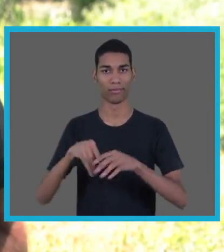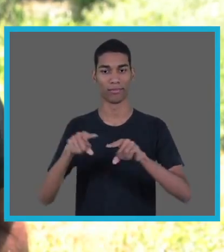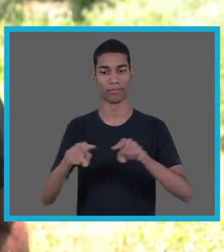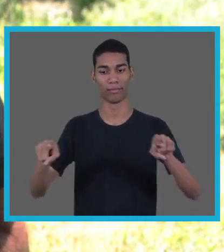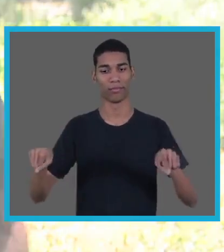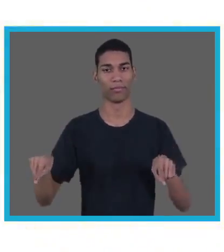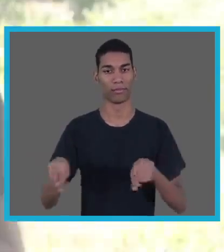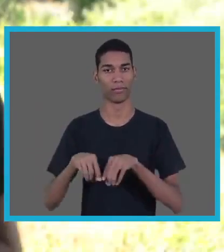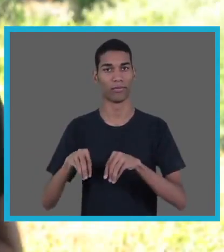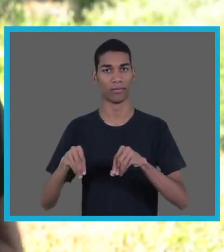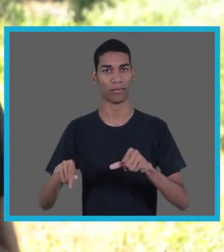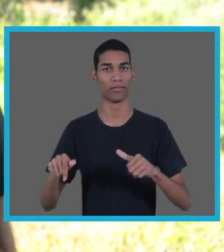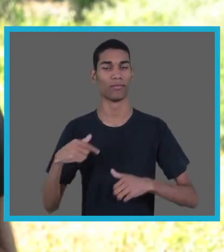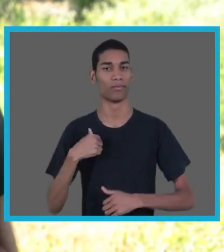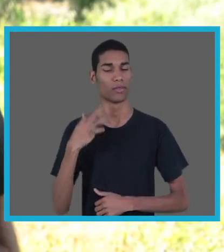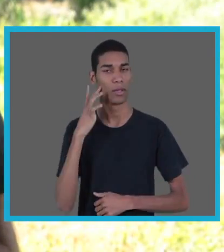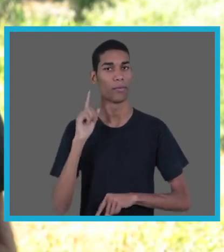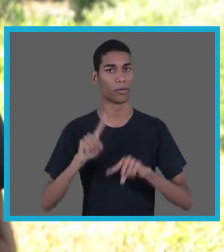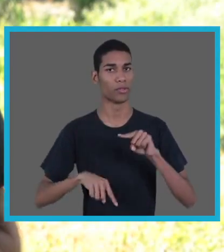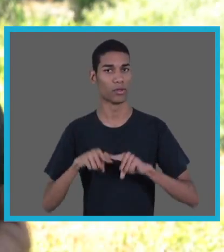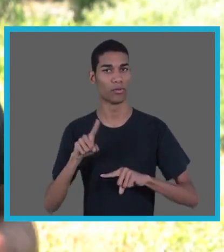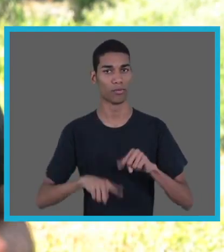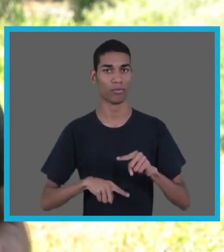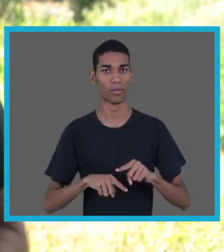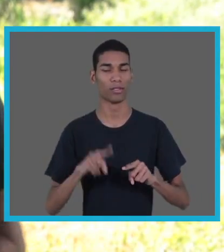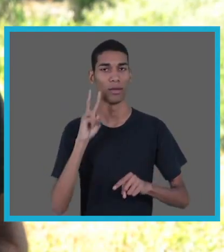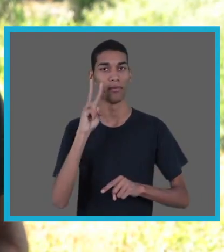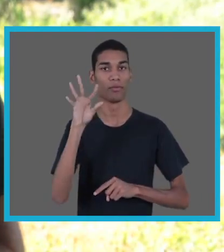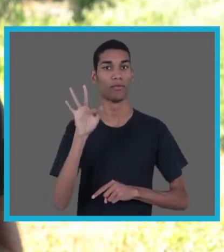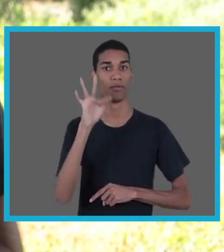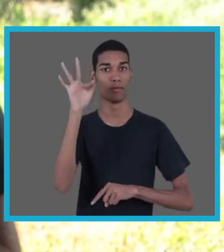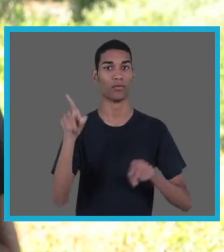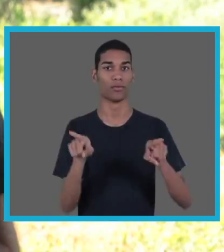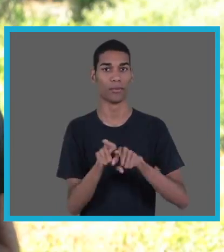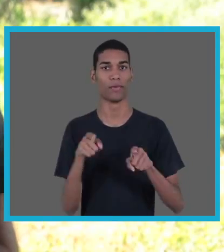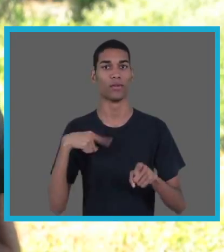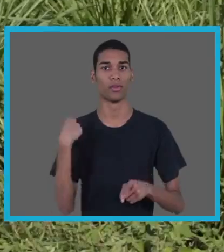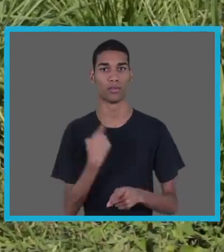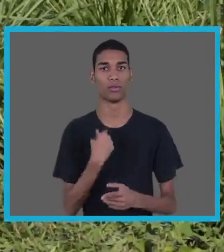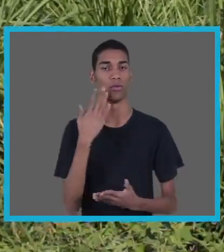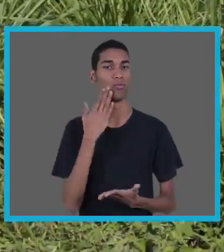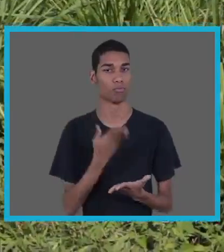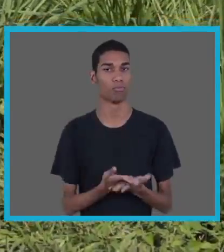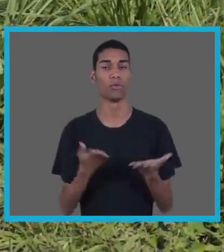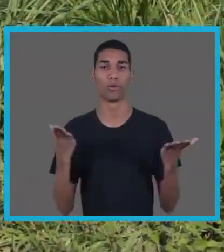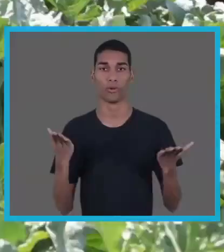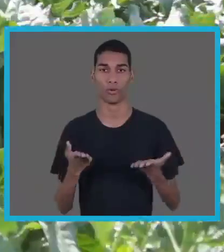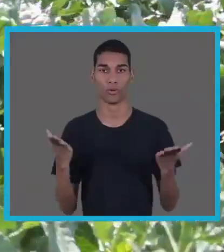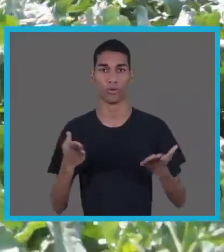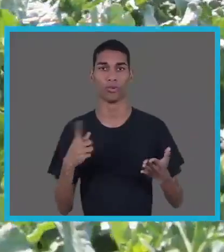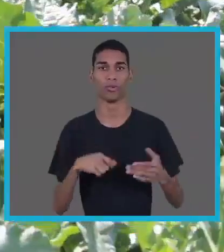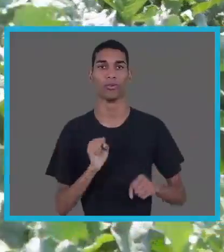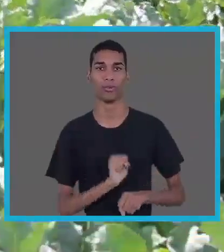aqui da propriedade. Então é uma ferramenta que, sim, dá para a gente ver o futuro também. E a gente acreditou e